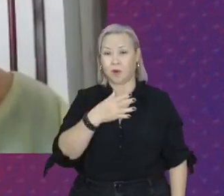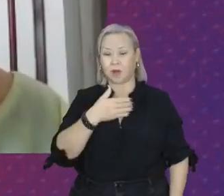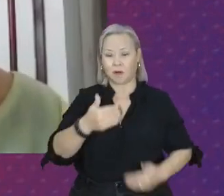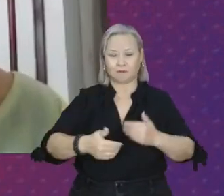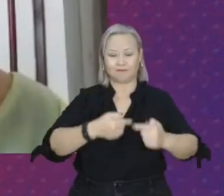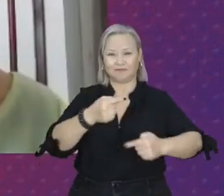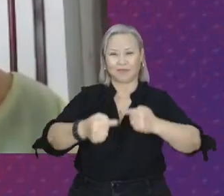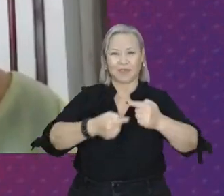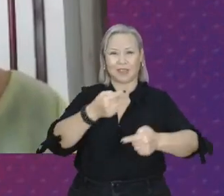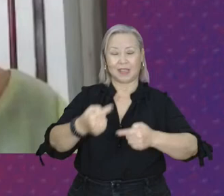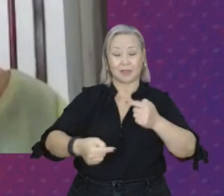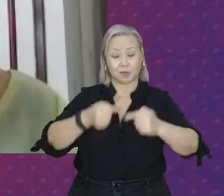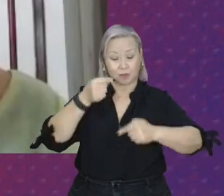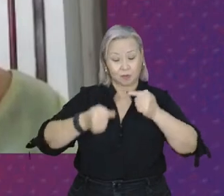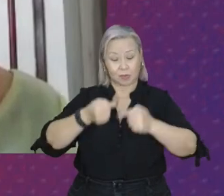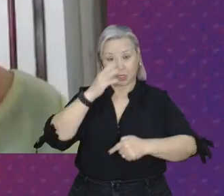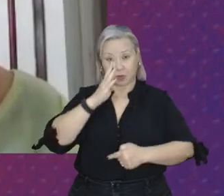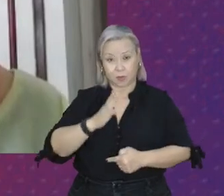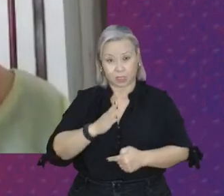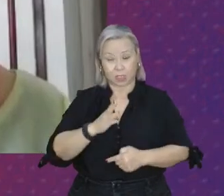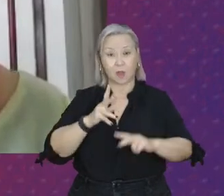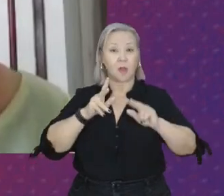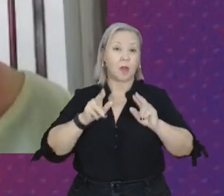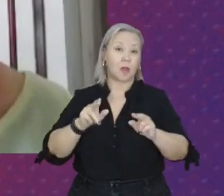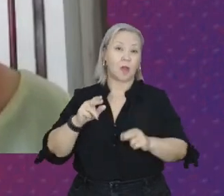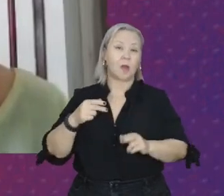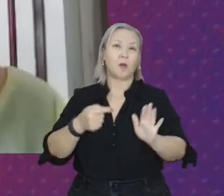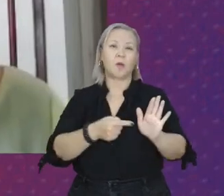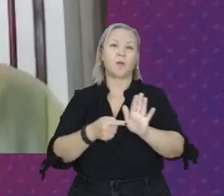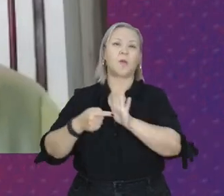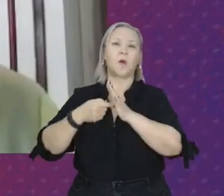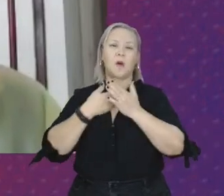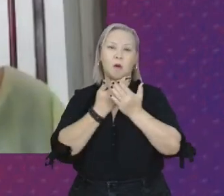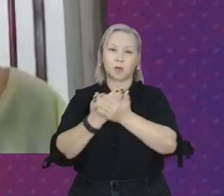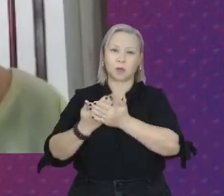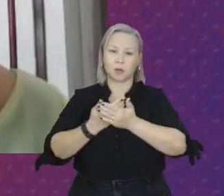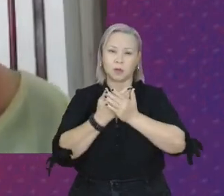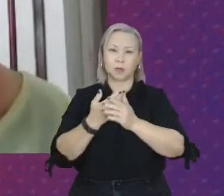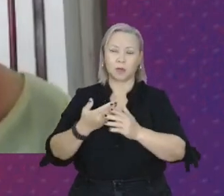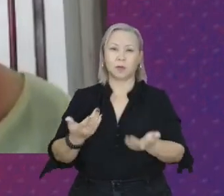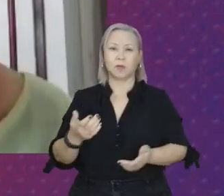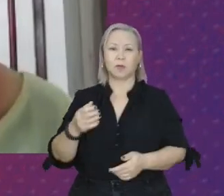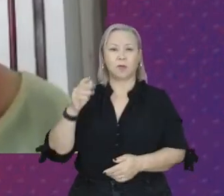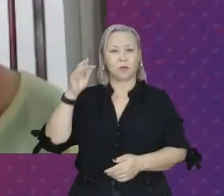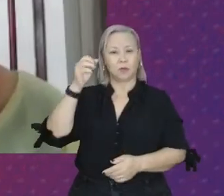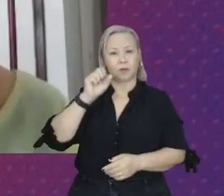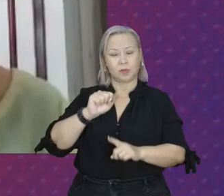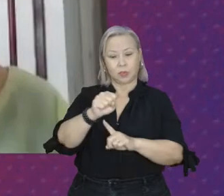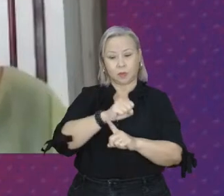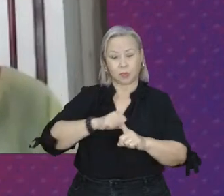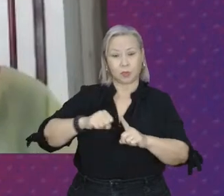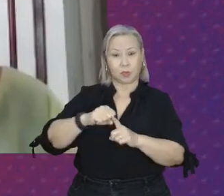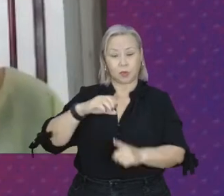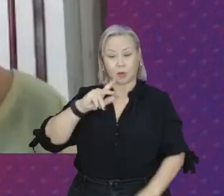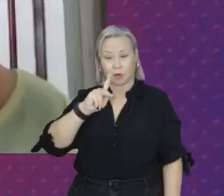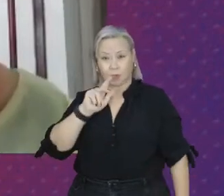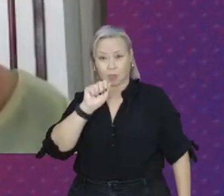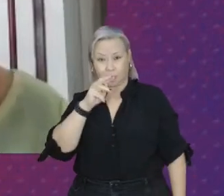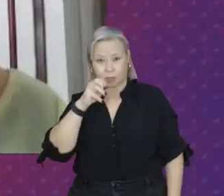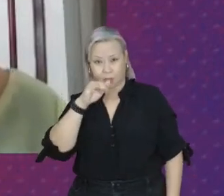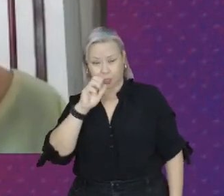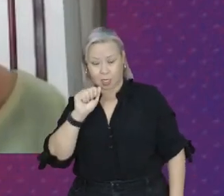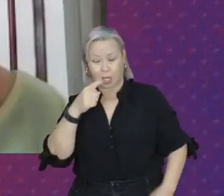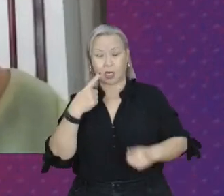de políticas no Brasil, como mostra um estudo de uma socióloga chamada Kátia Grisa, porque